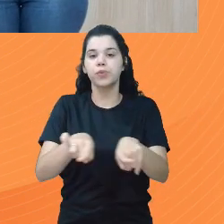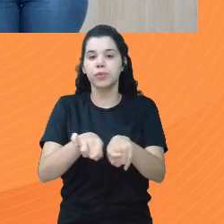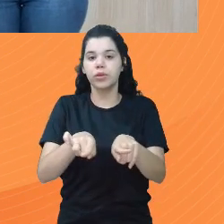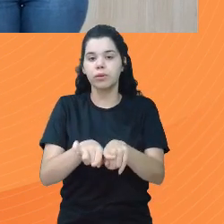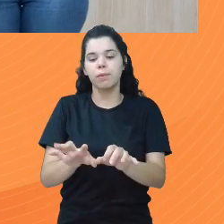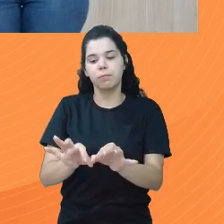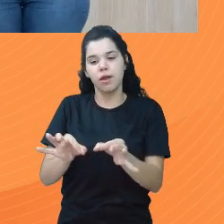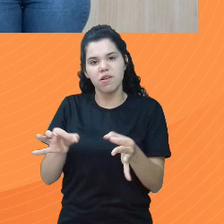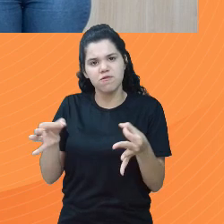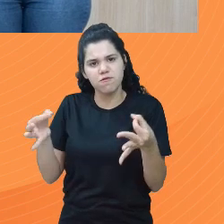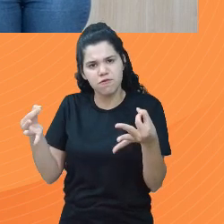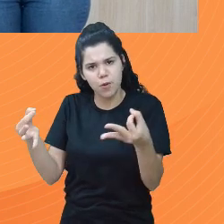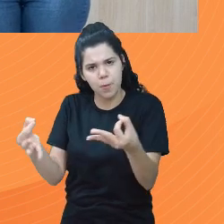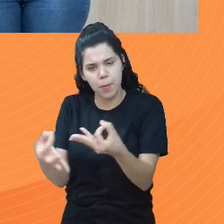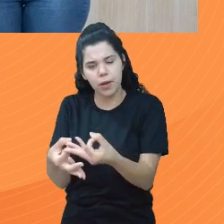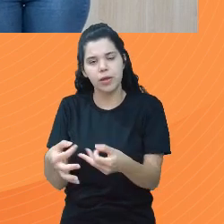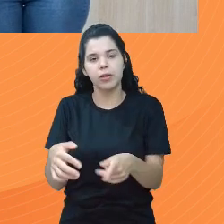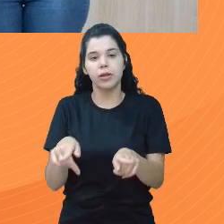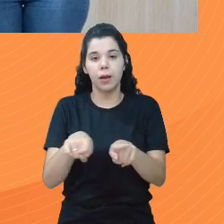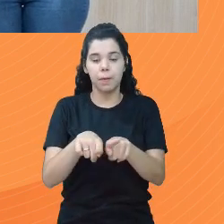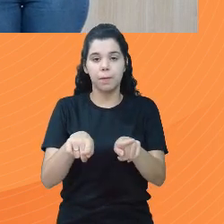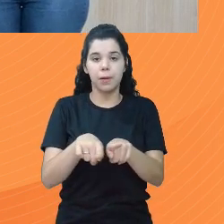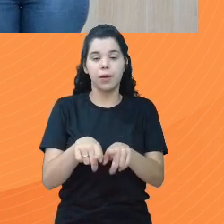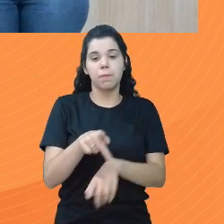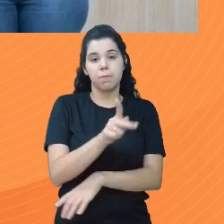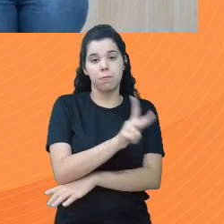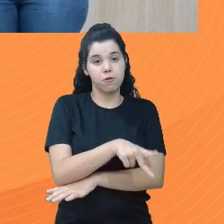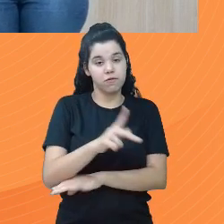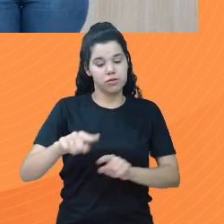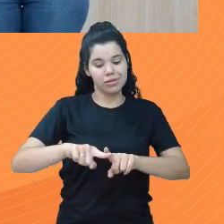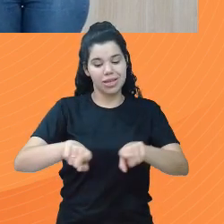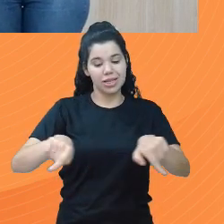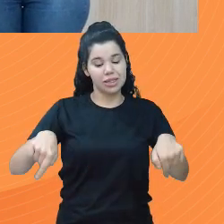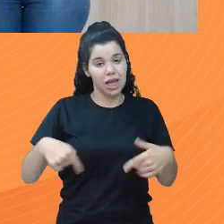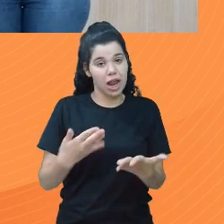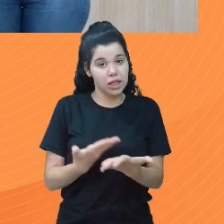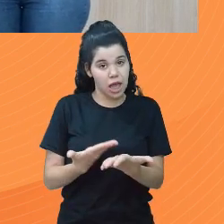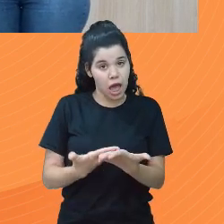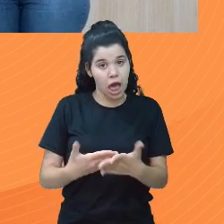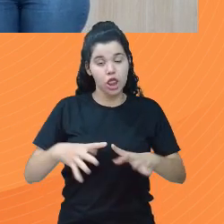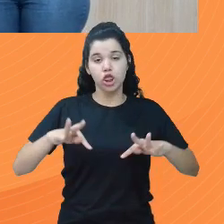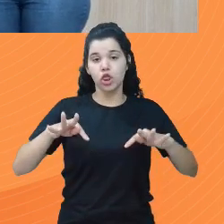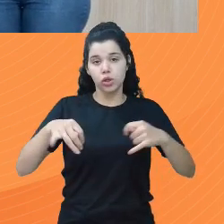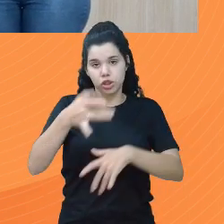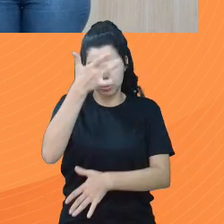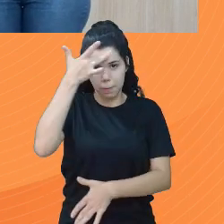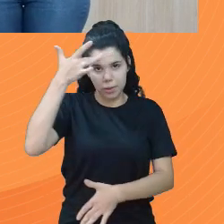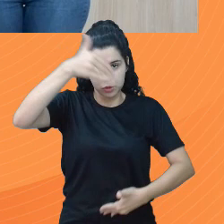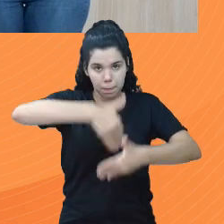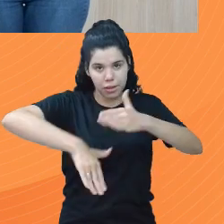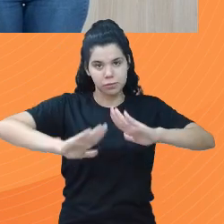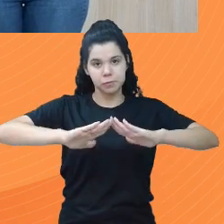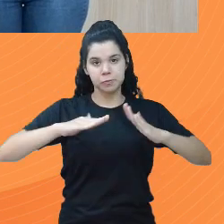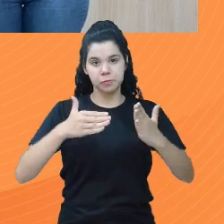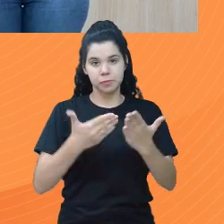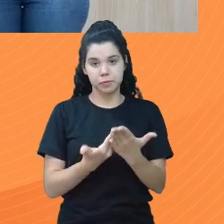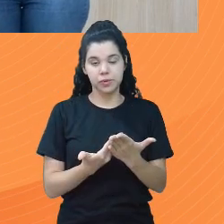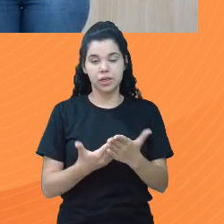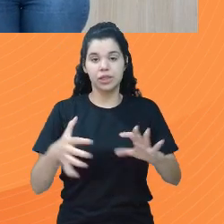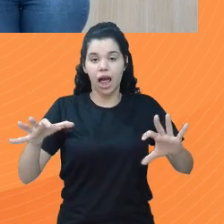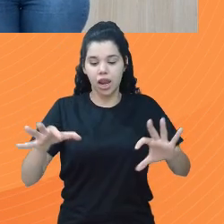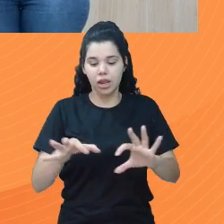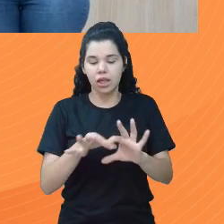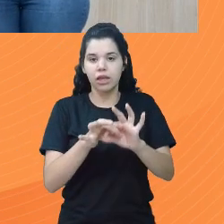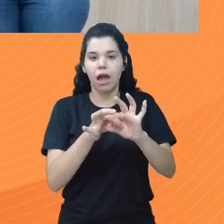as famílias, para o professor da sala regular, para toda a comunidade escolar que está envolvida no processo de desenvolvimento